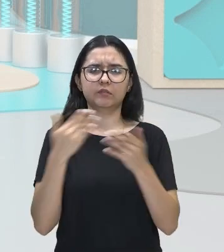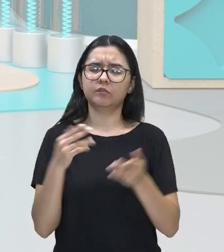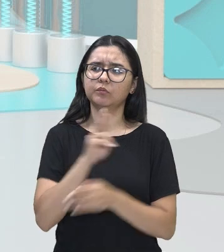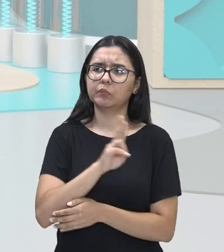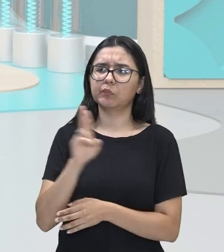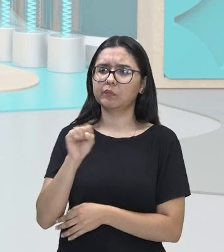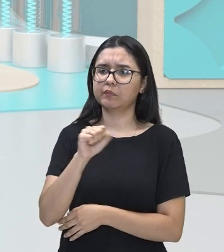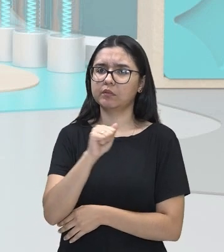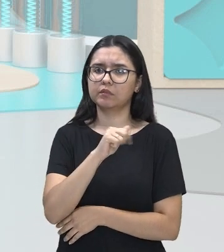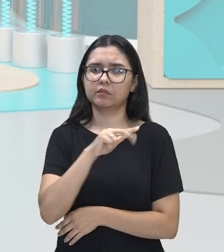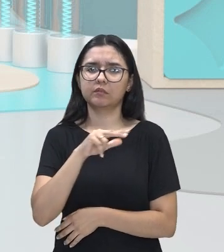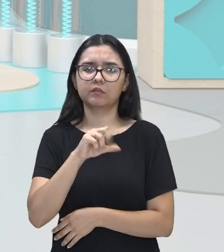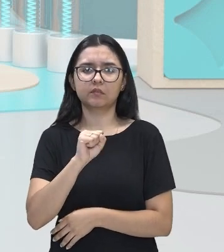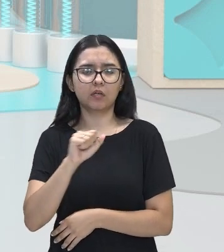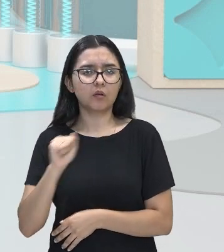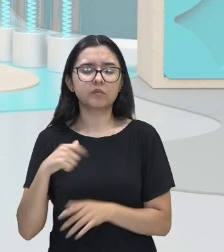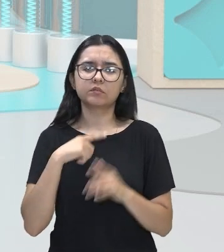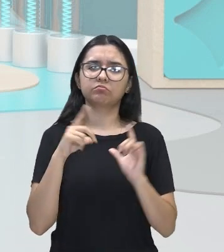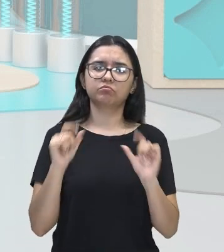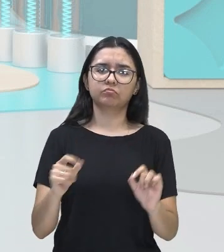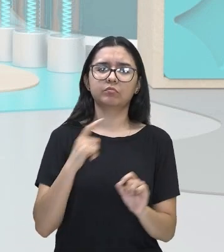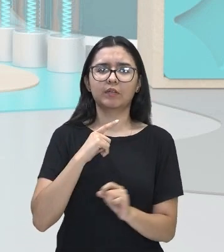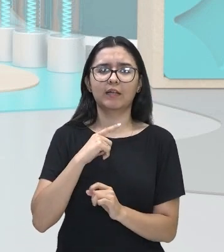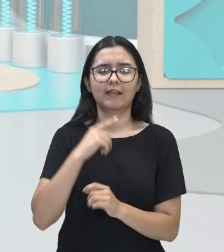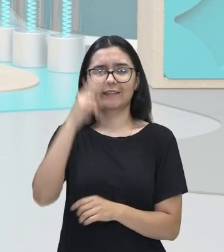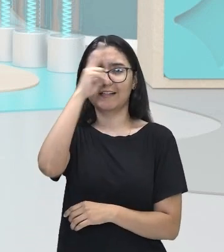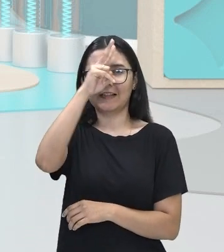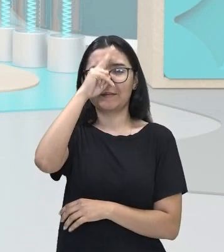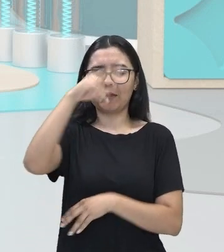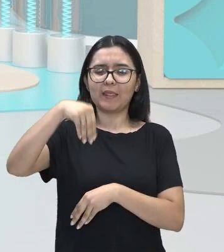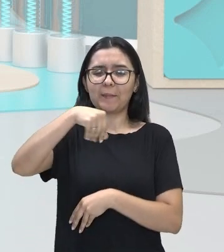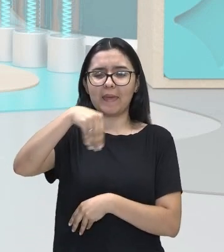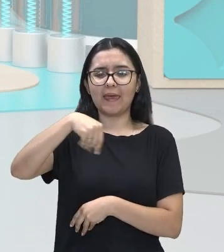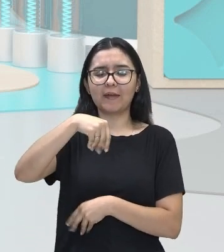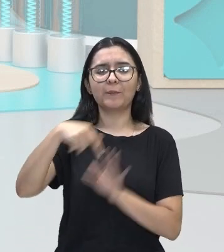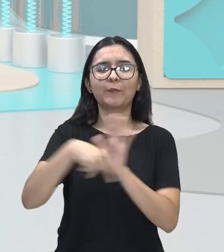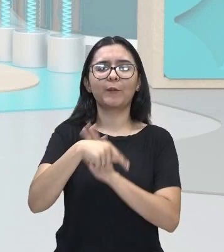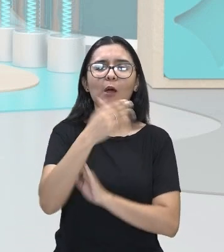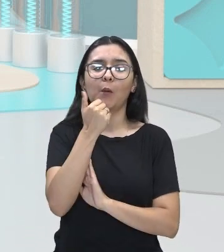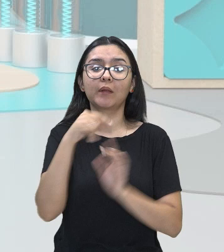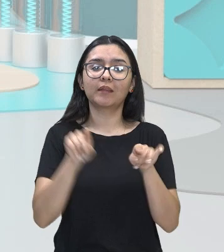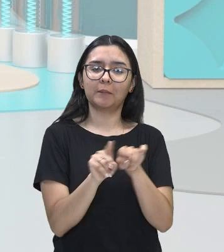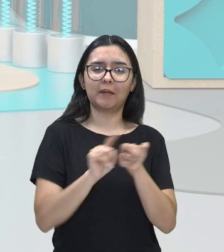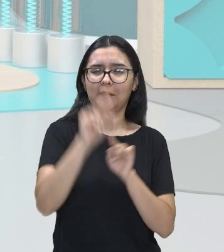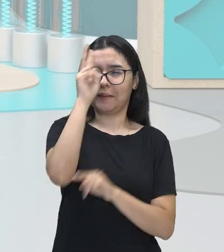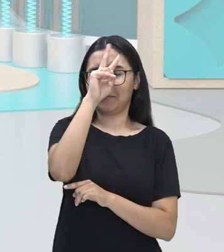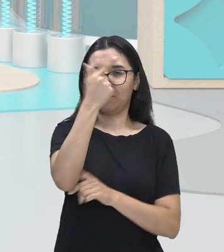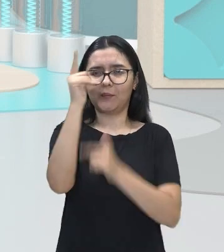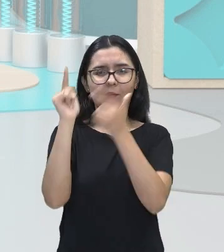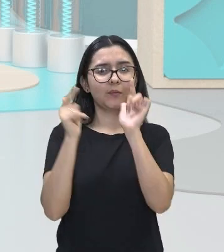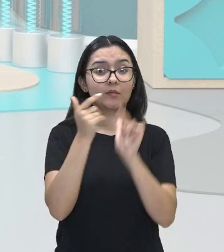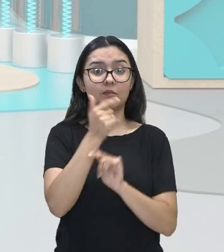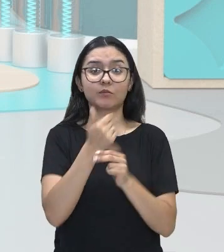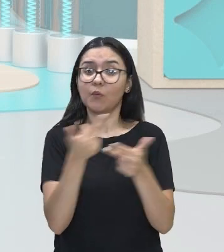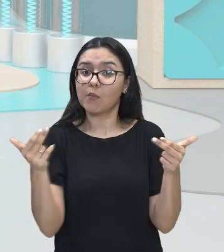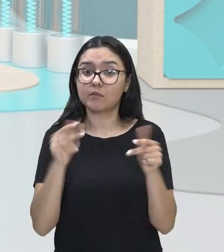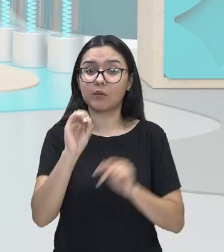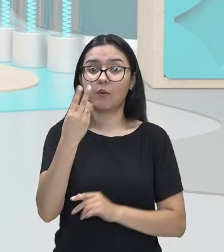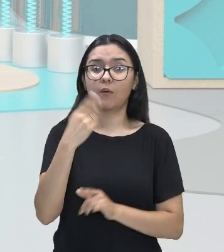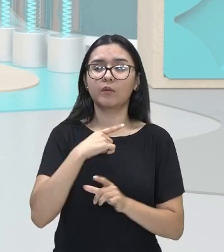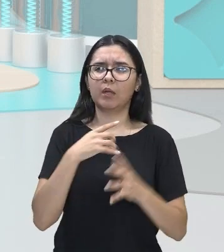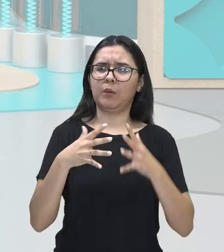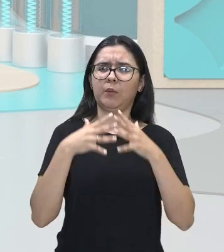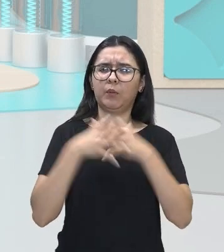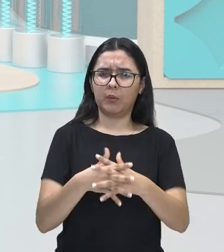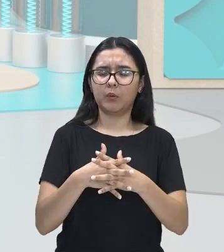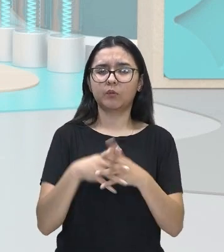salsa, pode lembrar, de repente, do tempero que a gente usa na comida, pode lembrar de um monte de outras coisas. Ou confundir